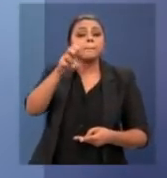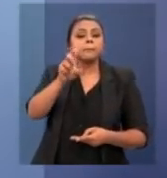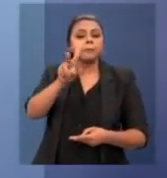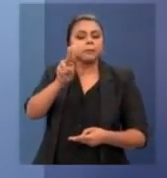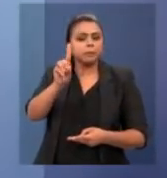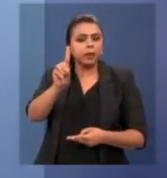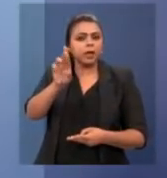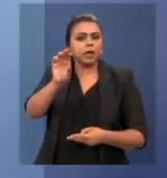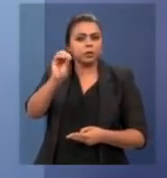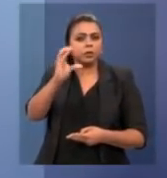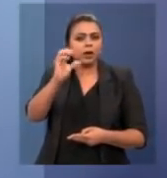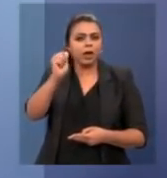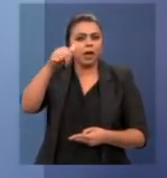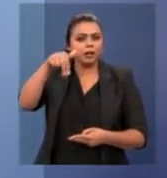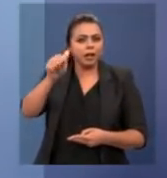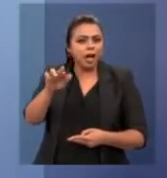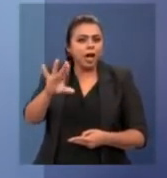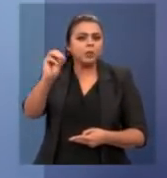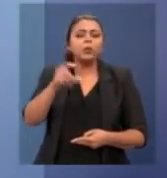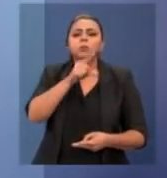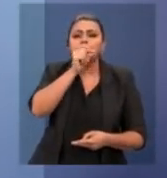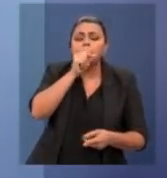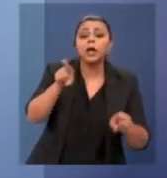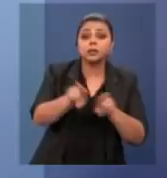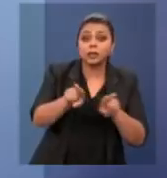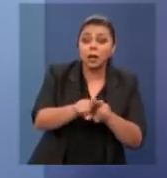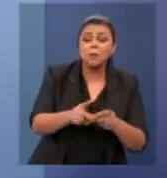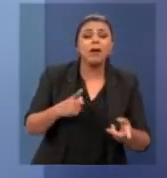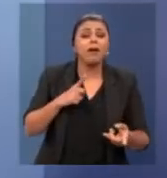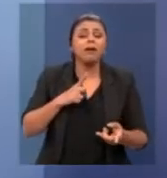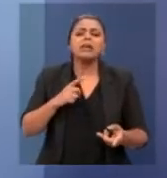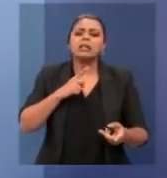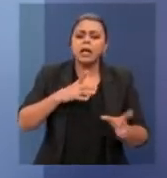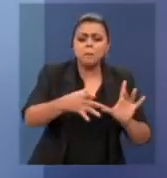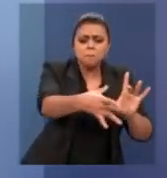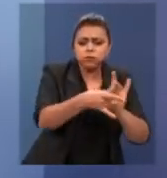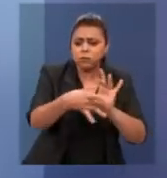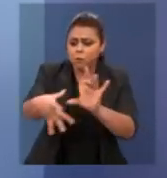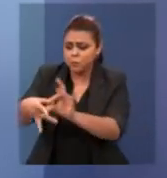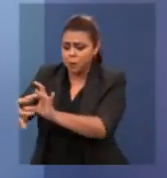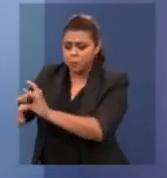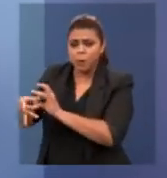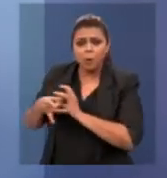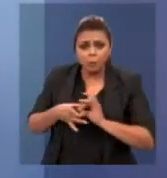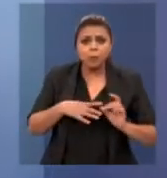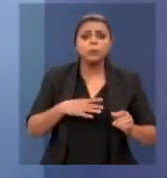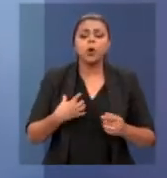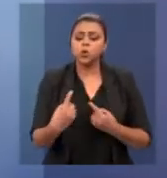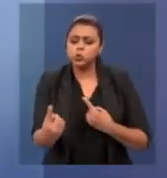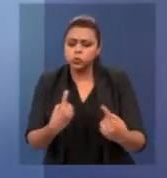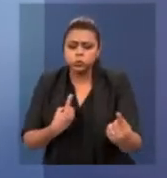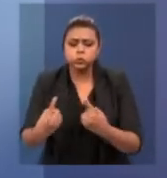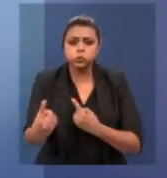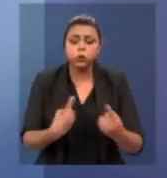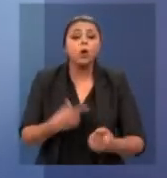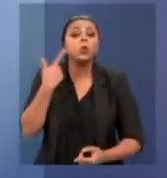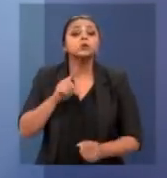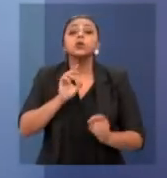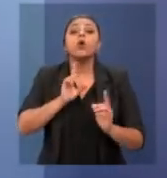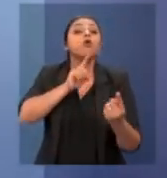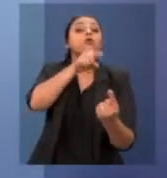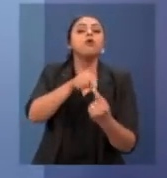cristal até montanha é filha de sayonara até pinheiros fizemos obras importante de integração entre os municípios nessa visão do